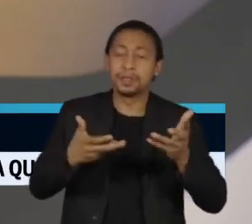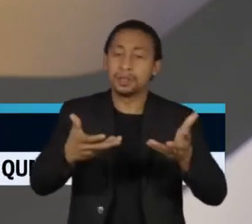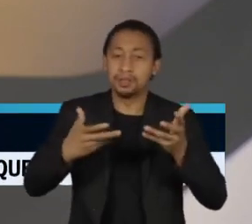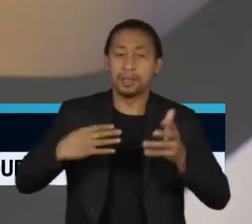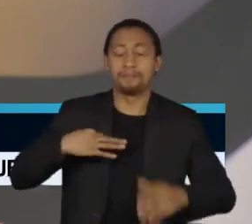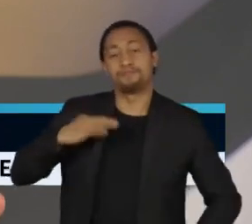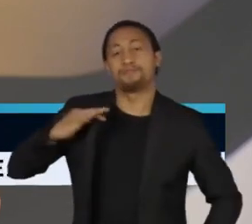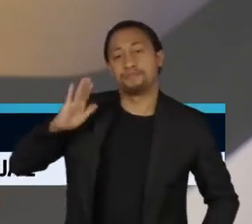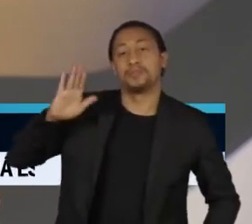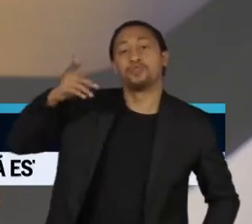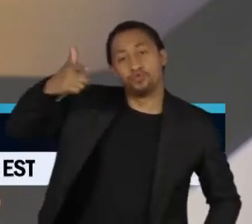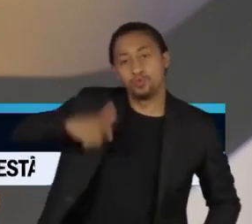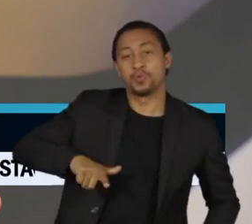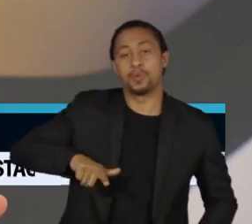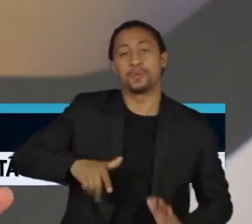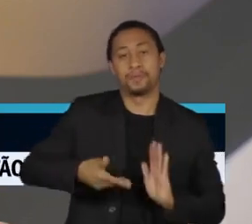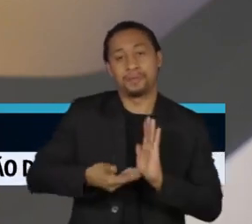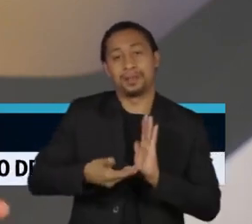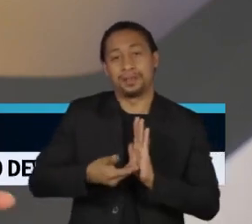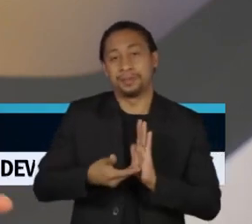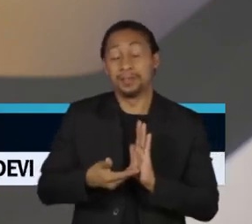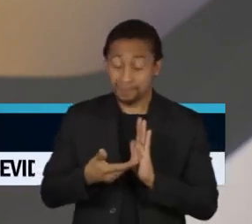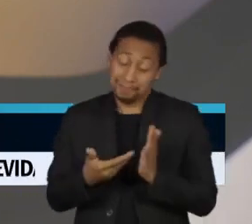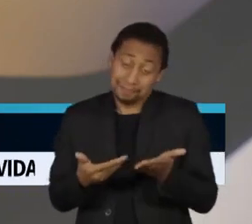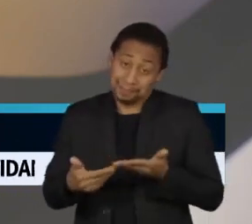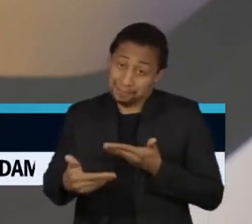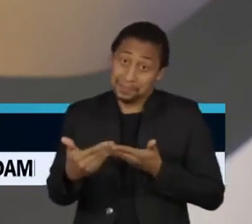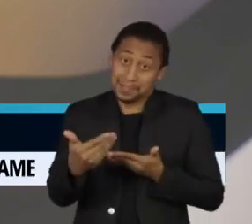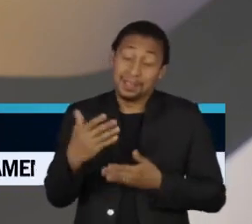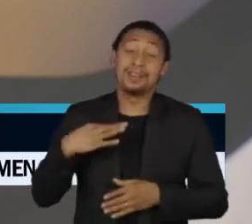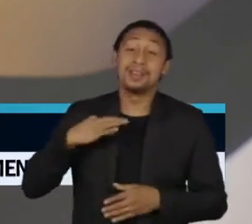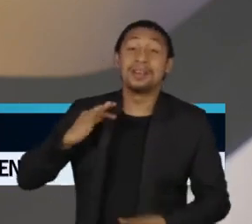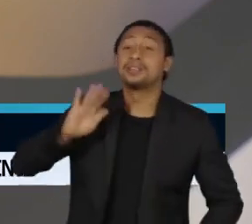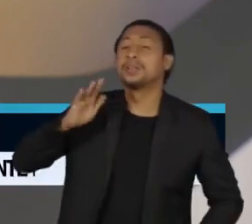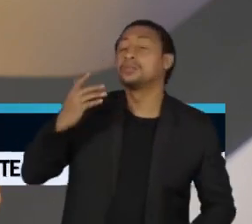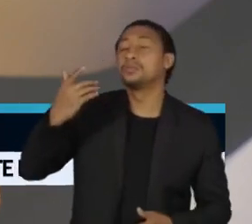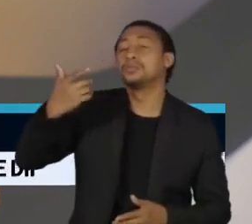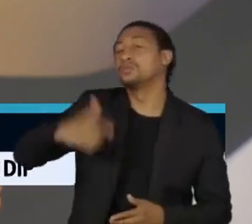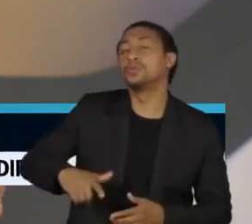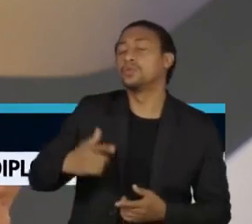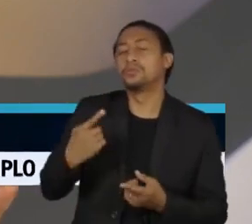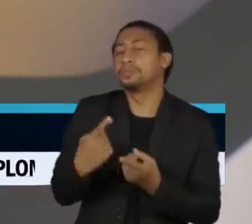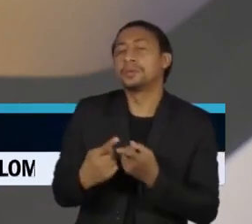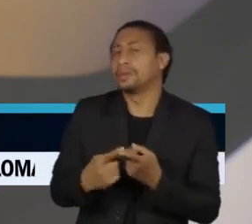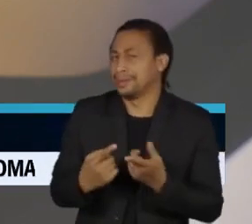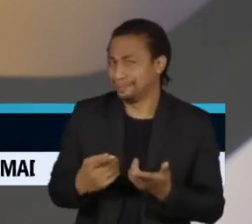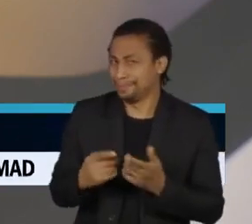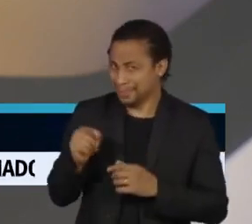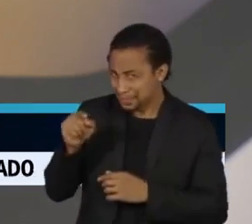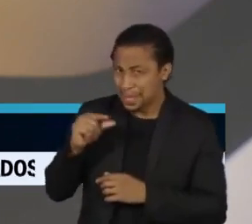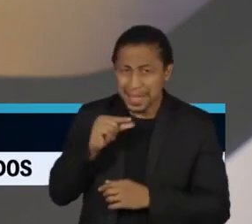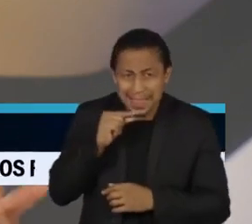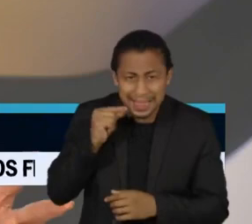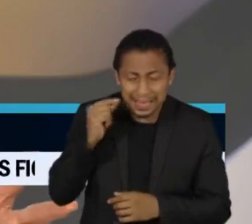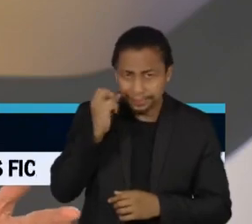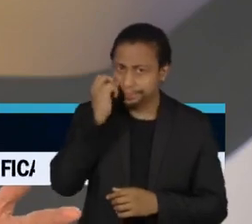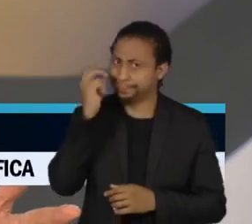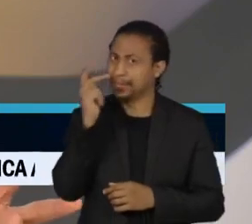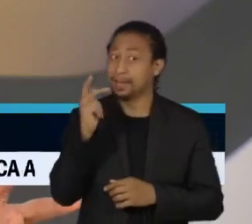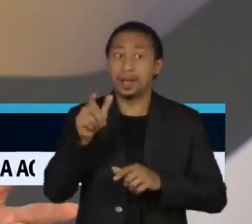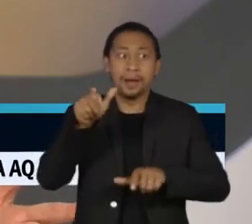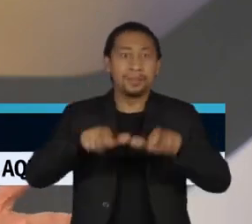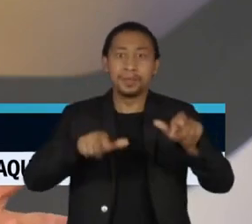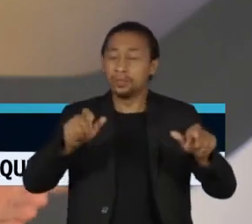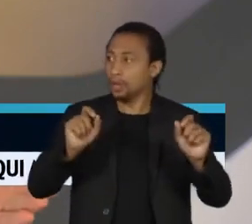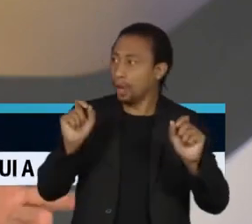da câmara E por que que vai garantir Rodrigo porque ele fez uma coisa que os congressistas então extasiados